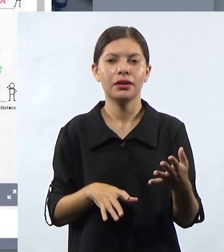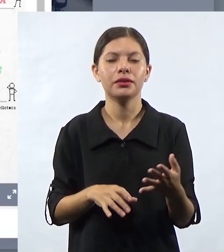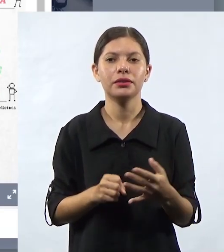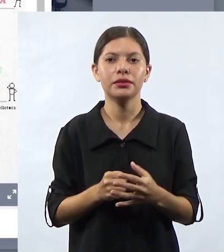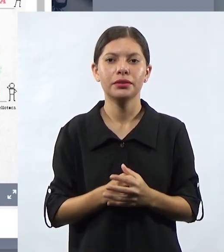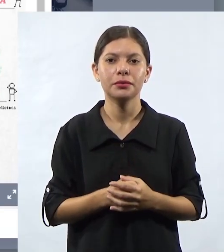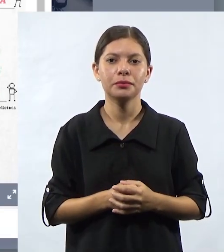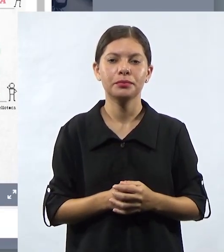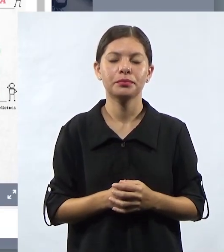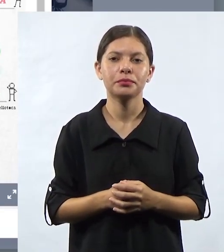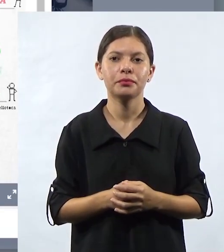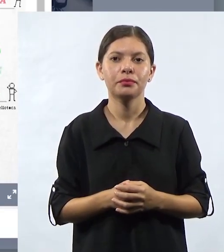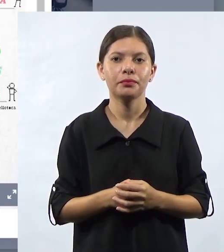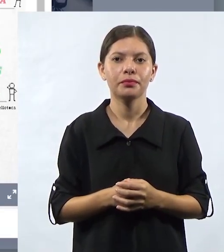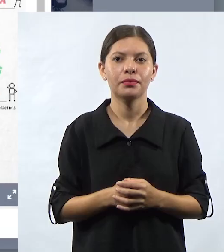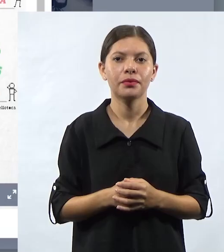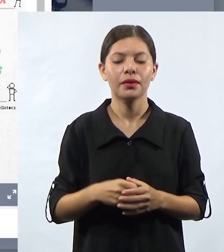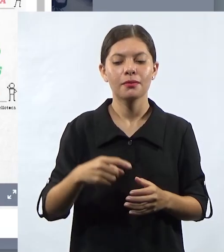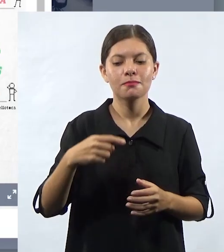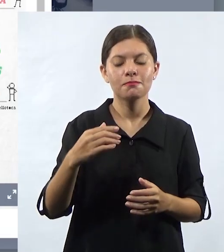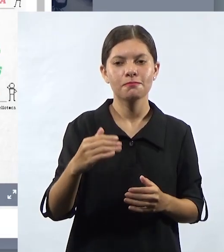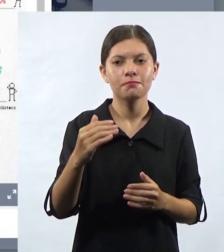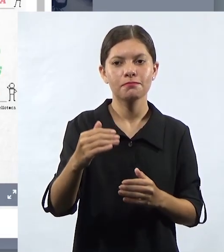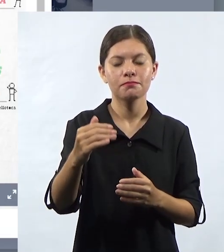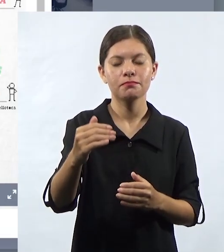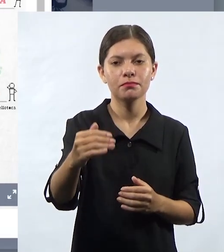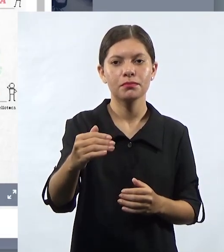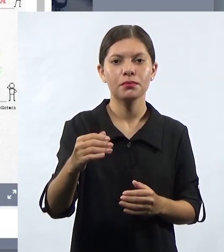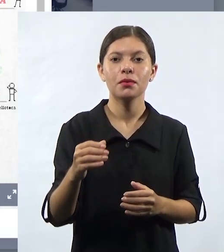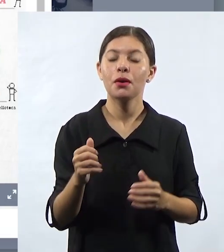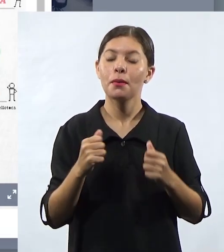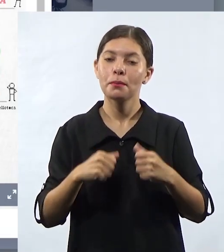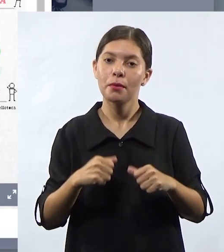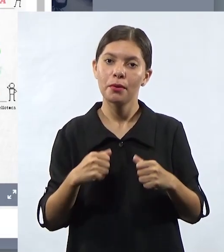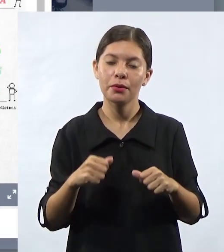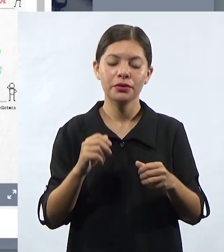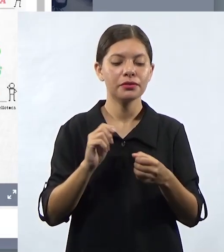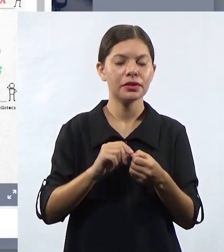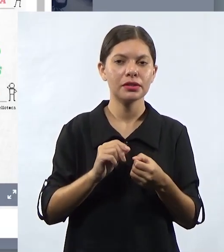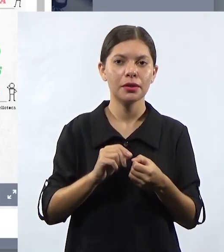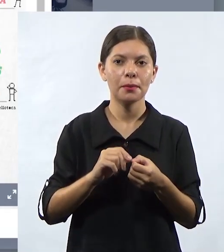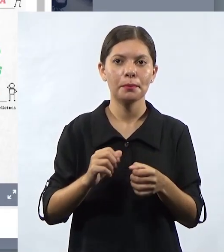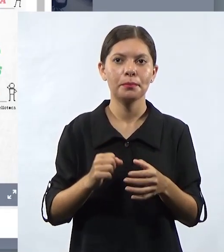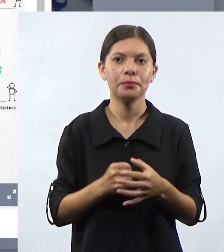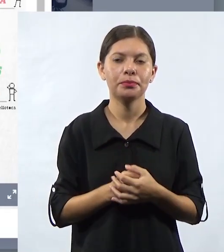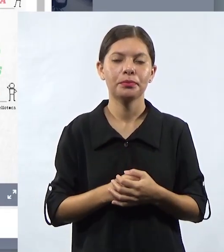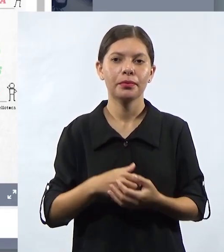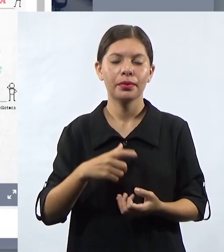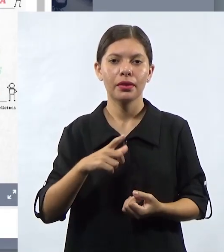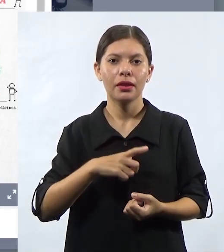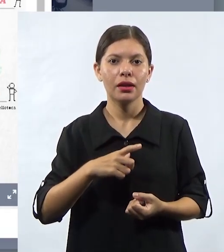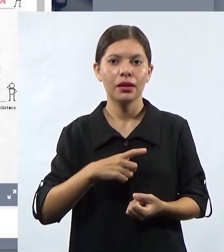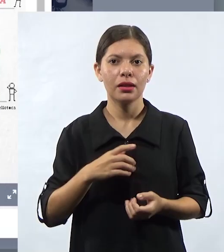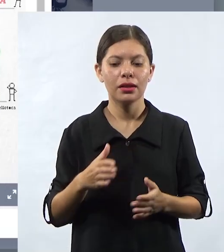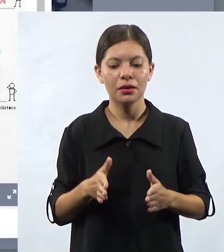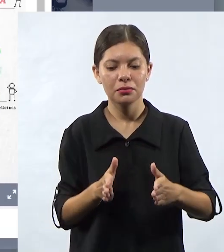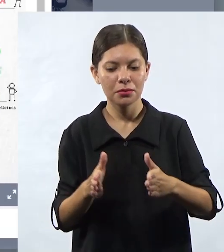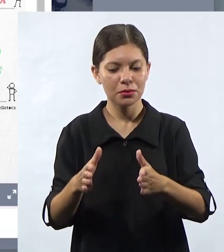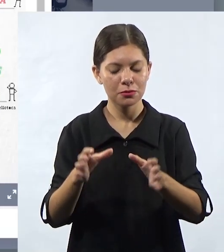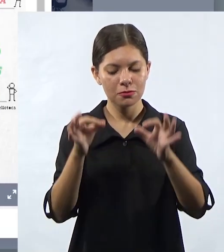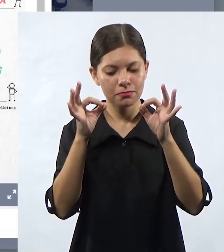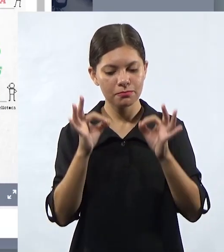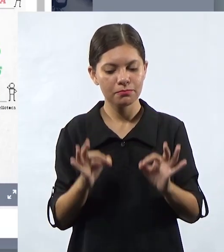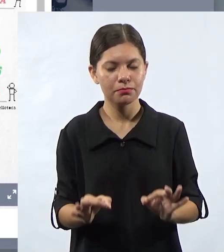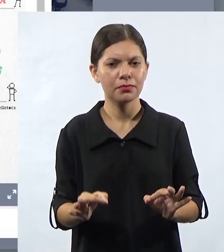linha que eu falei prospectiva, para frentemente. Posso fazer? Posso fazer. Mas você também tem que estar com um percurso